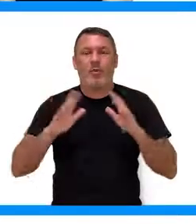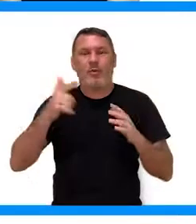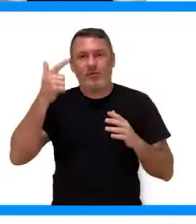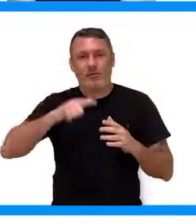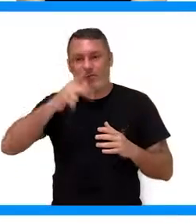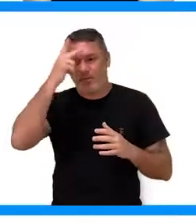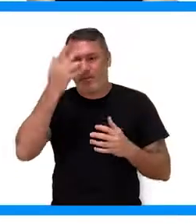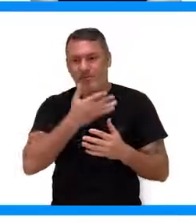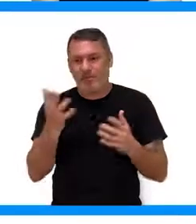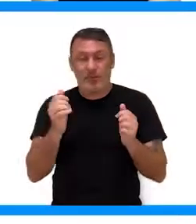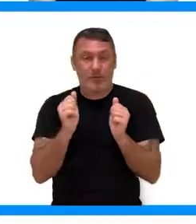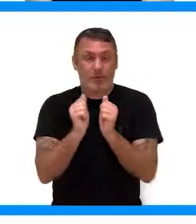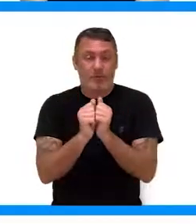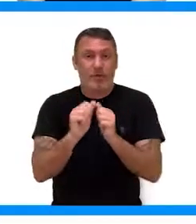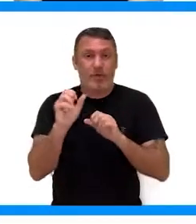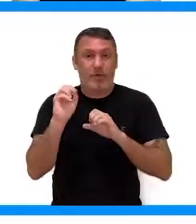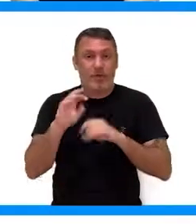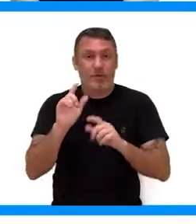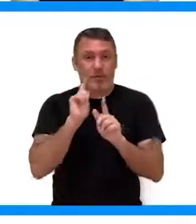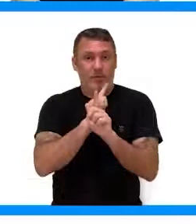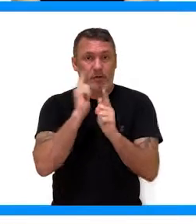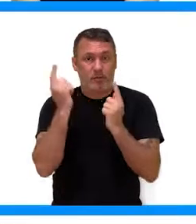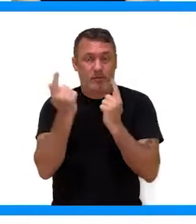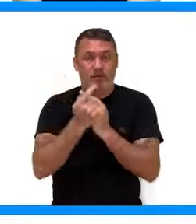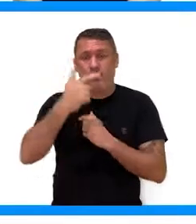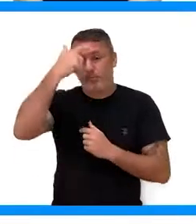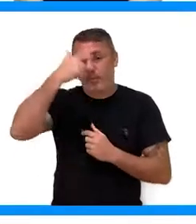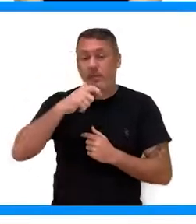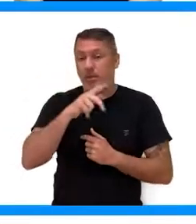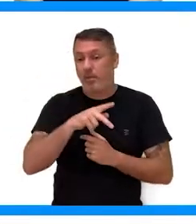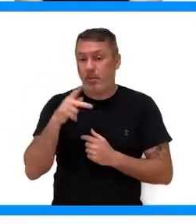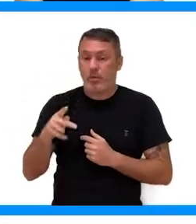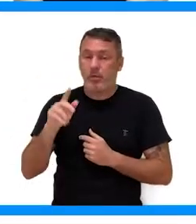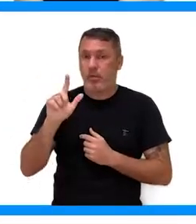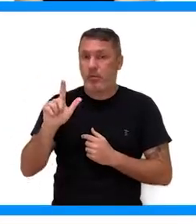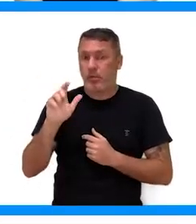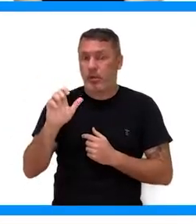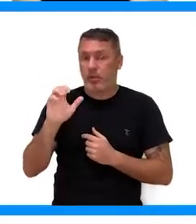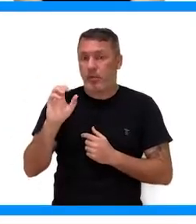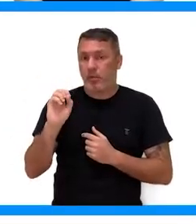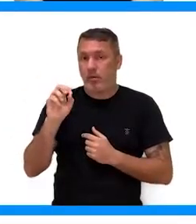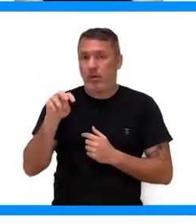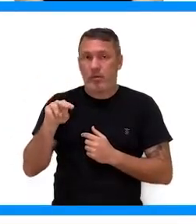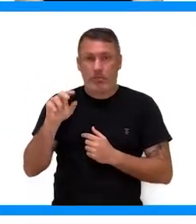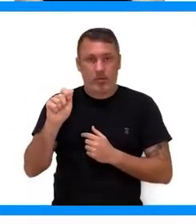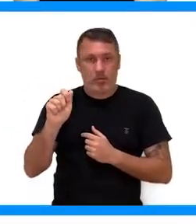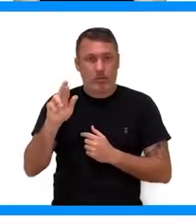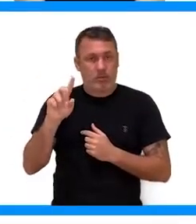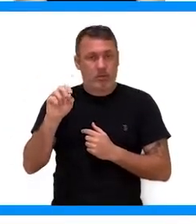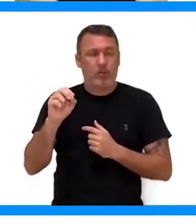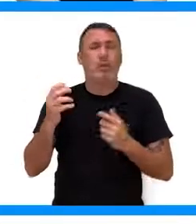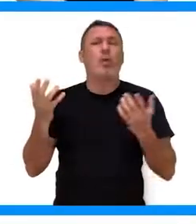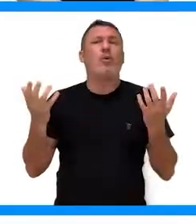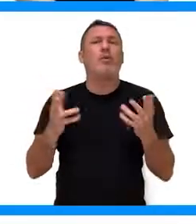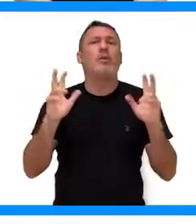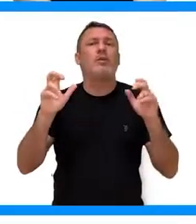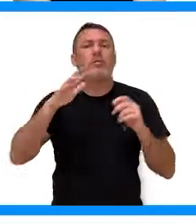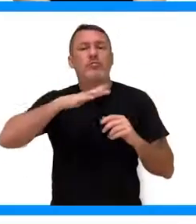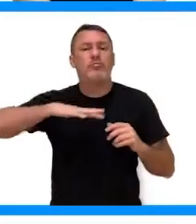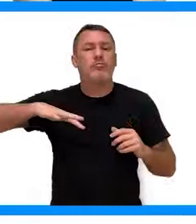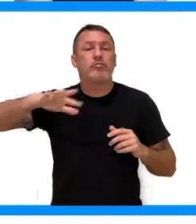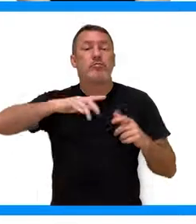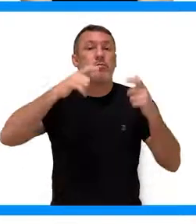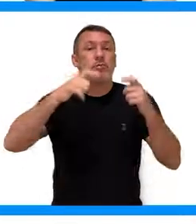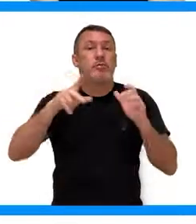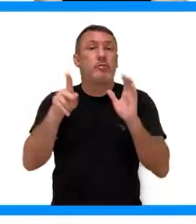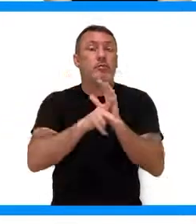Olá, mais uma vez estamos juntos para uma aula de Geografia. Me chamo o professor Leonardo e hoje discutiremos o